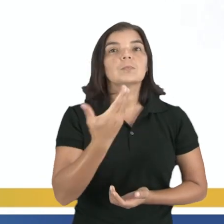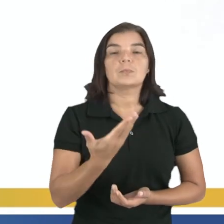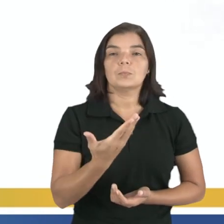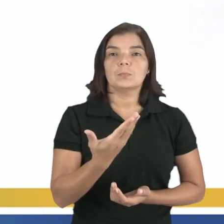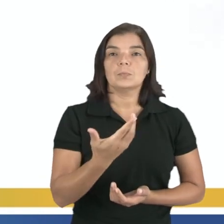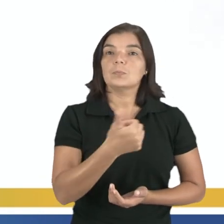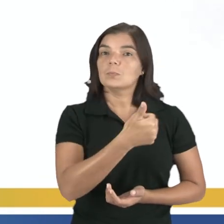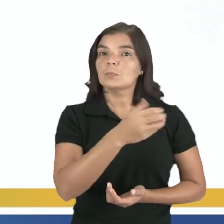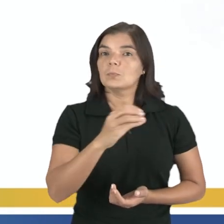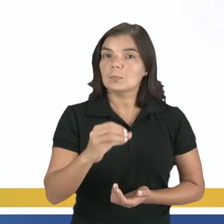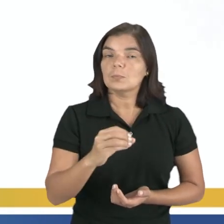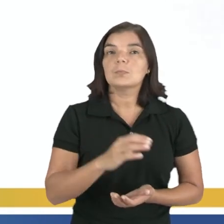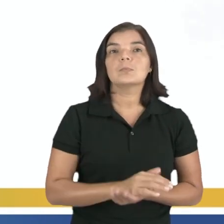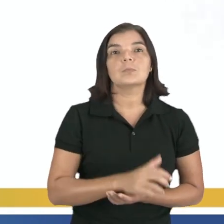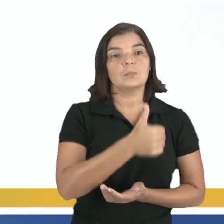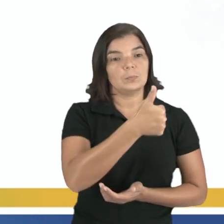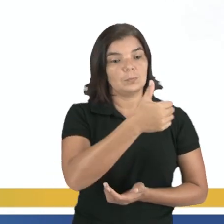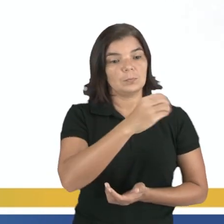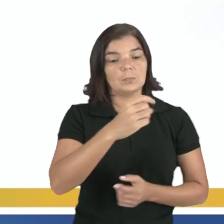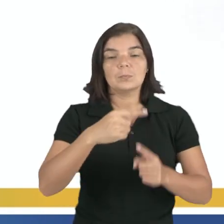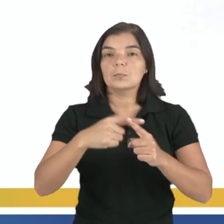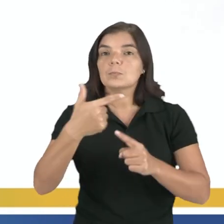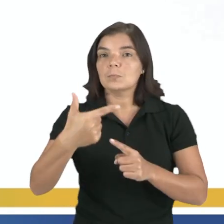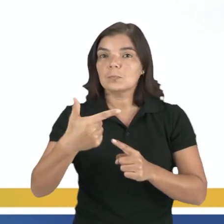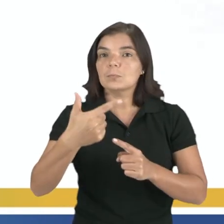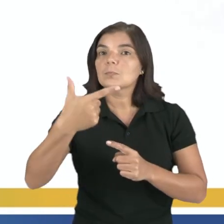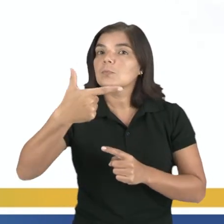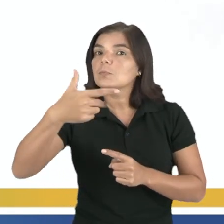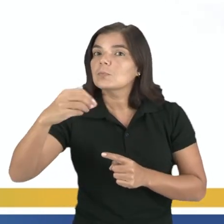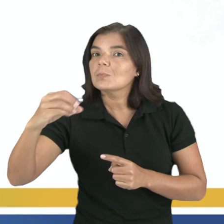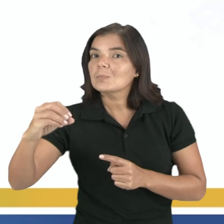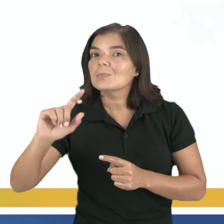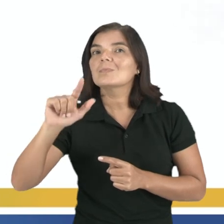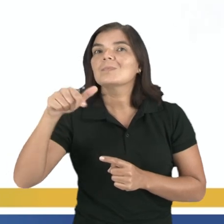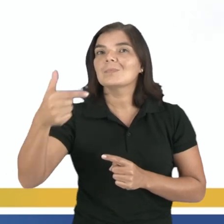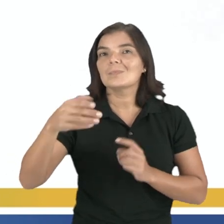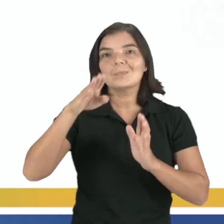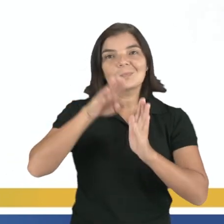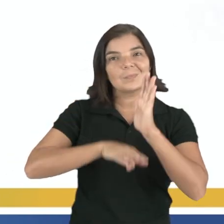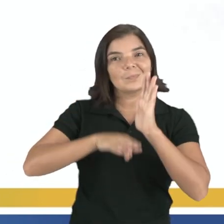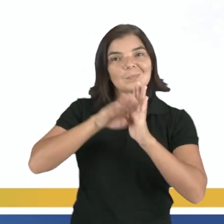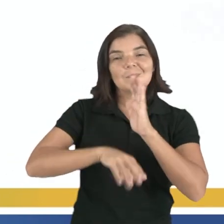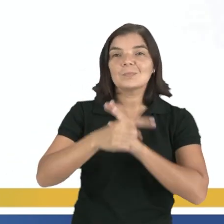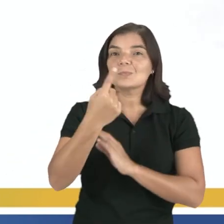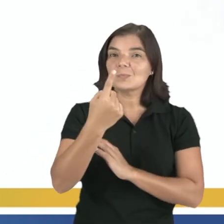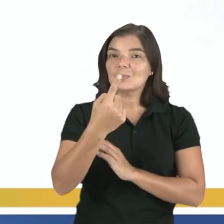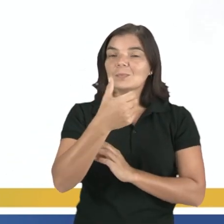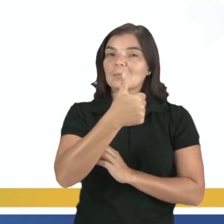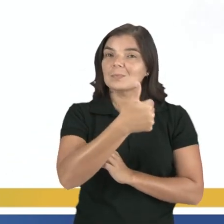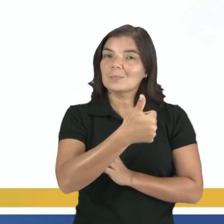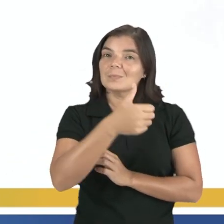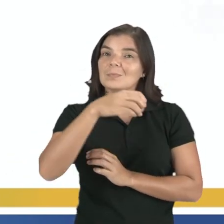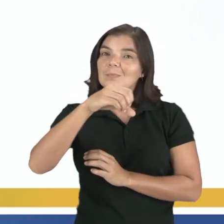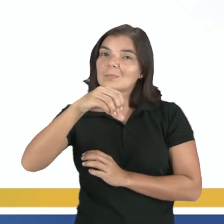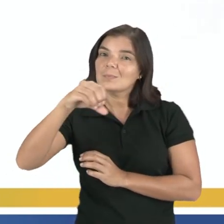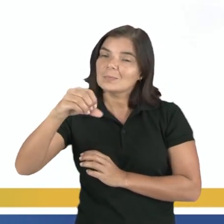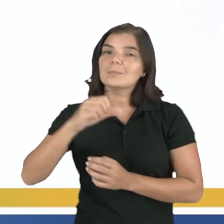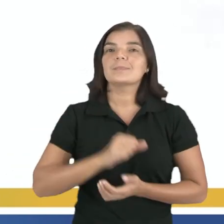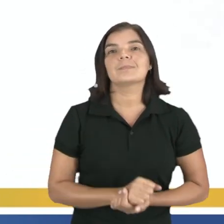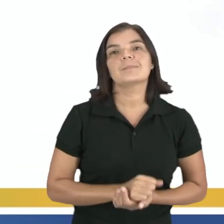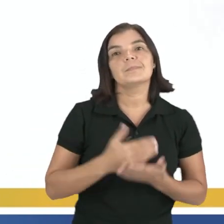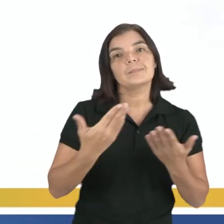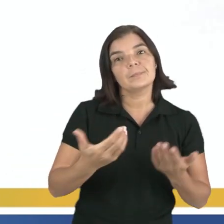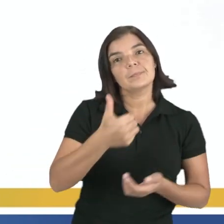número ímpar, 100 vezes 2, 200. Depois, subtraio uma unidade de 200, que dá 199.